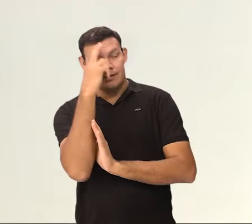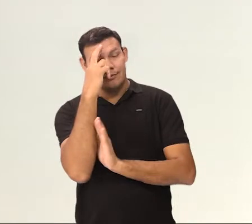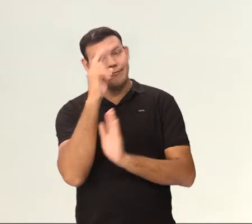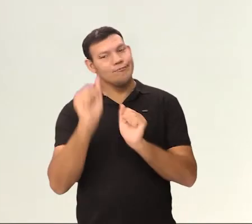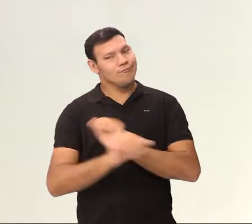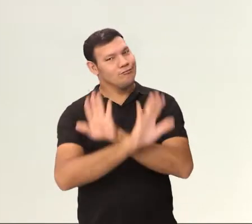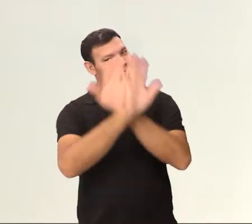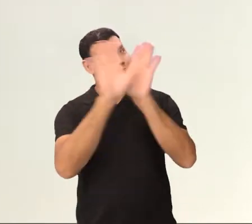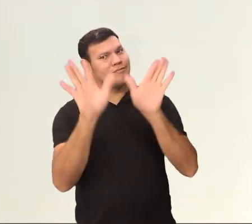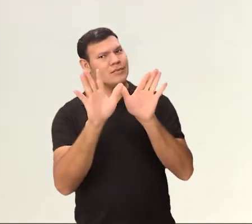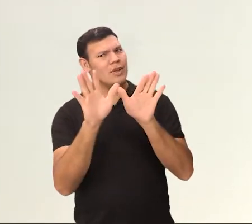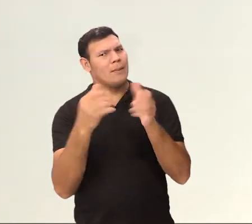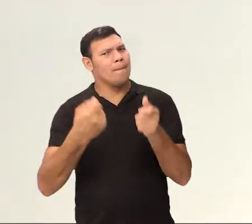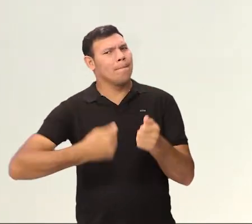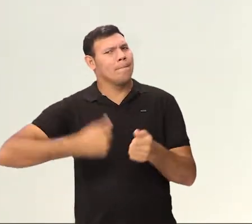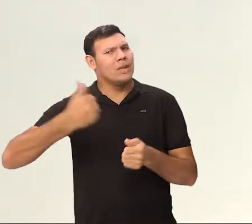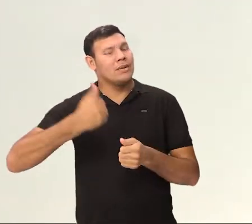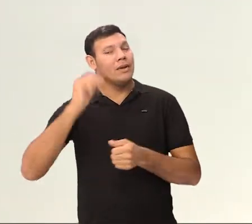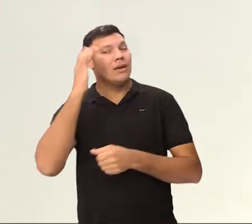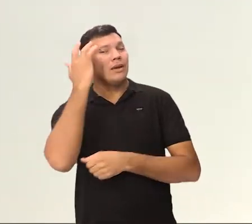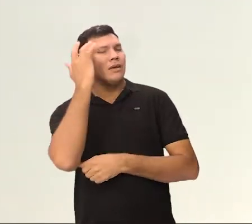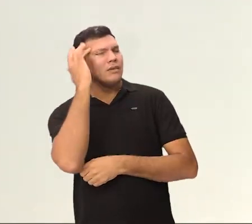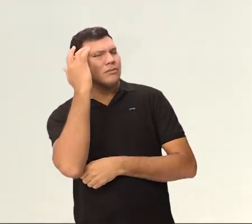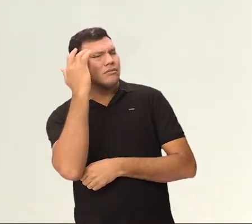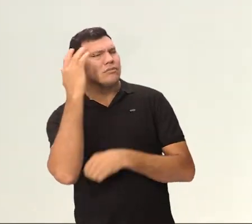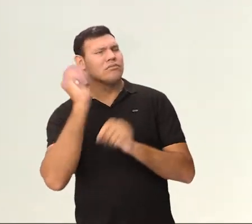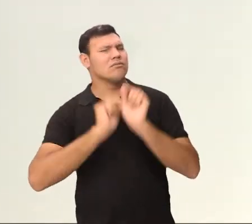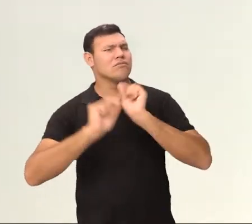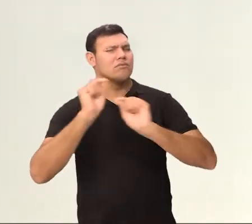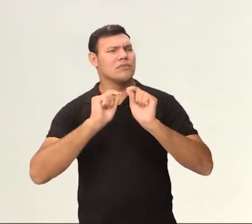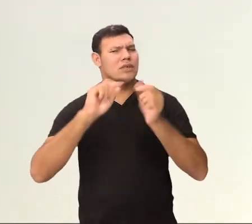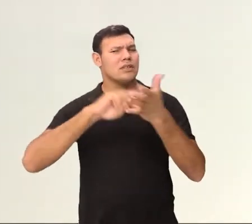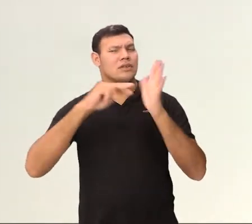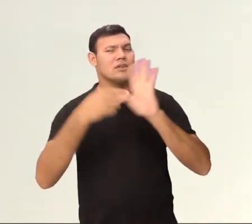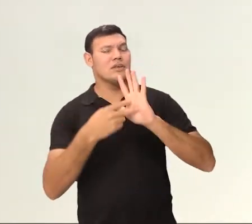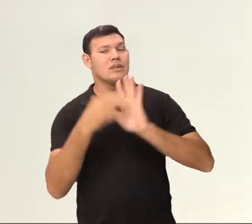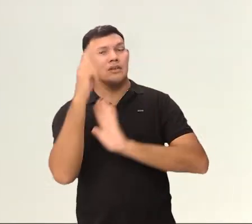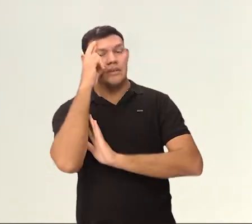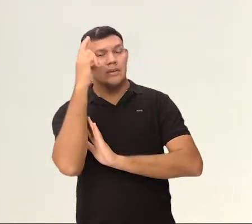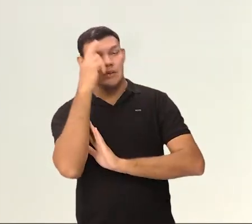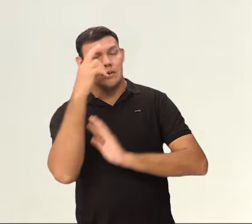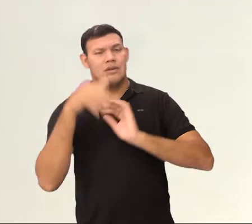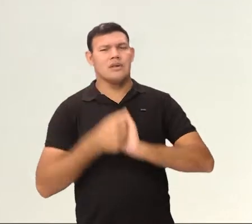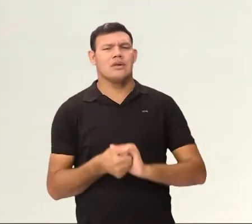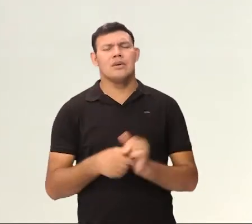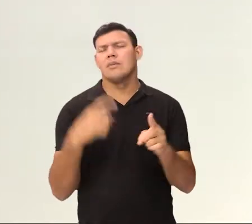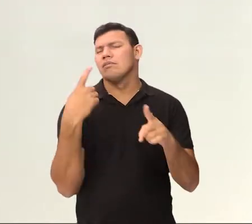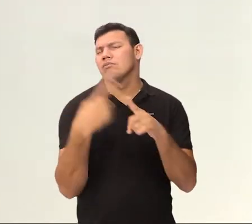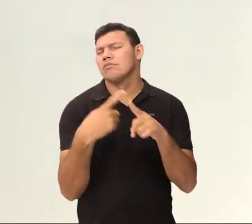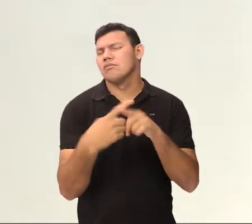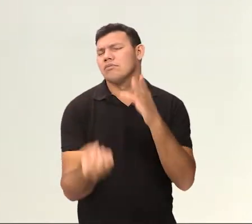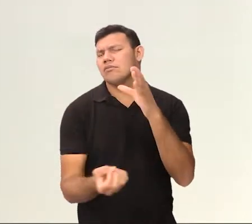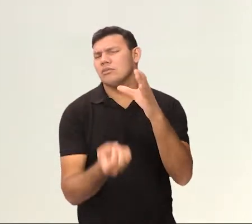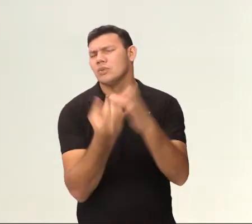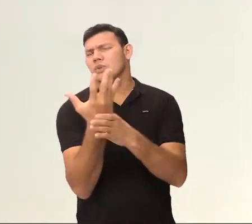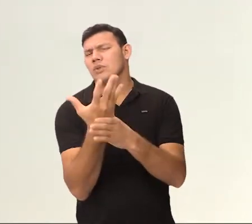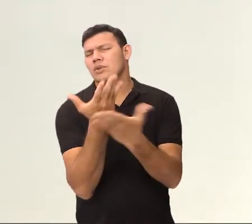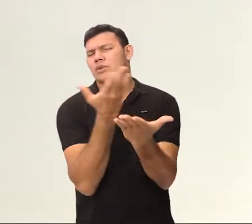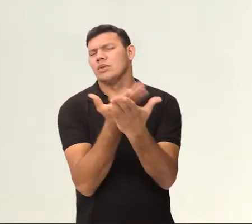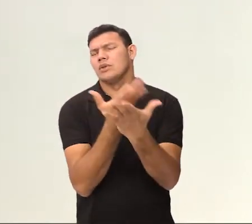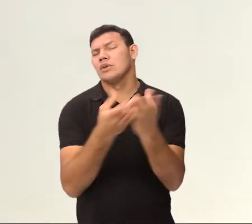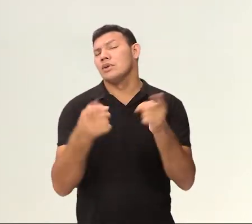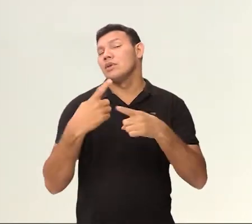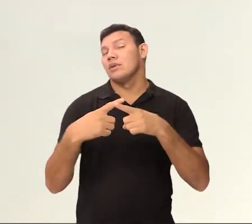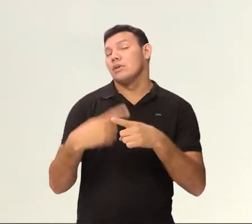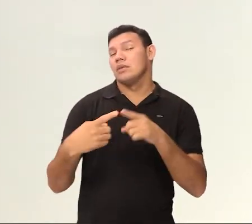óbvio, entendendo o que é a História. Então, hoje a gente vai ver o que é a história, para que ela serve, por que estudar